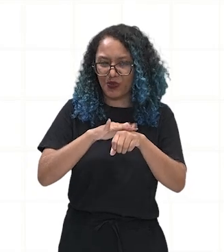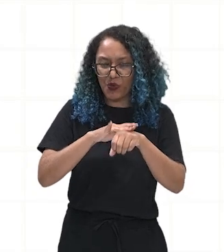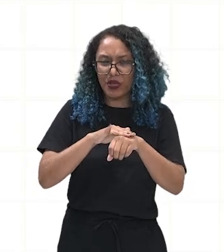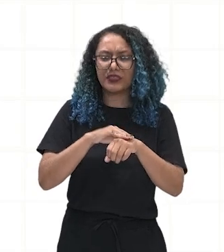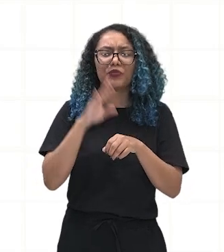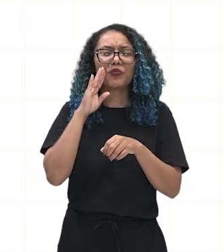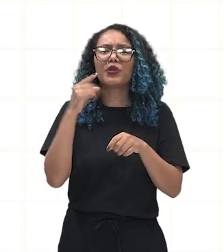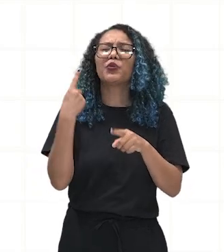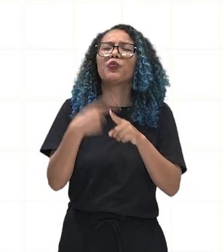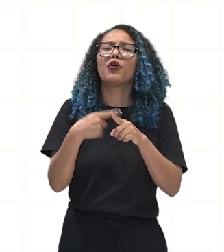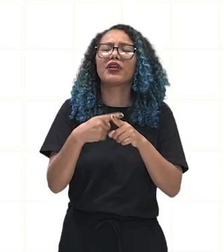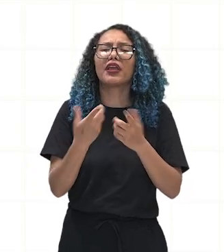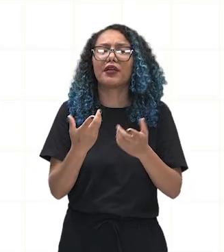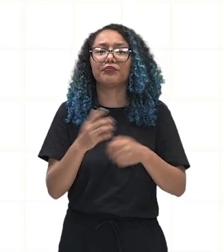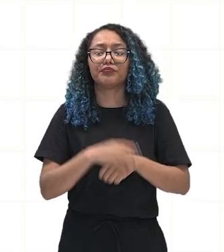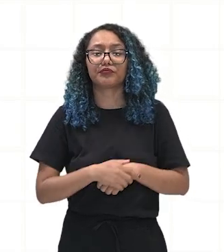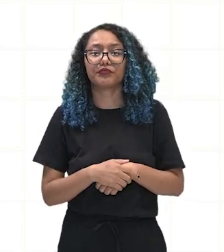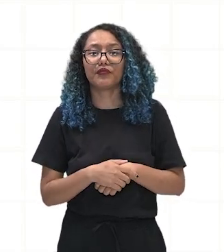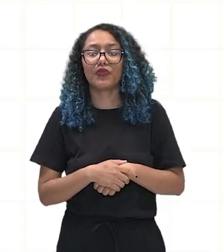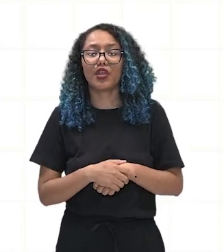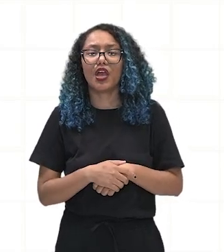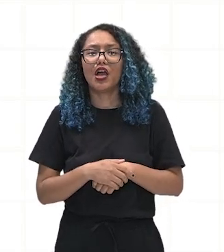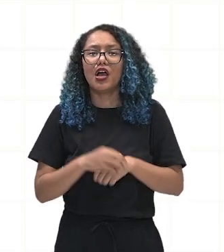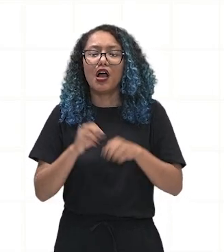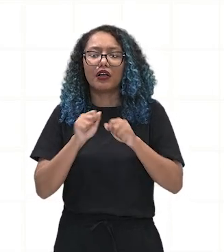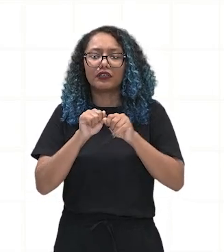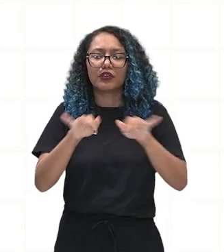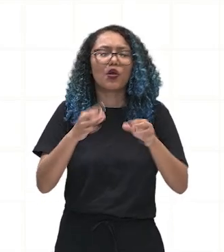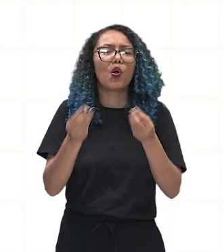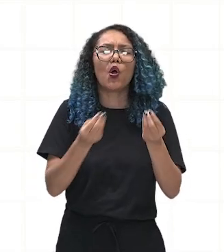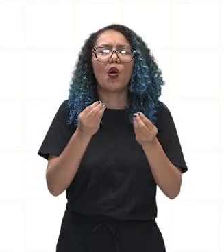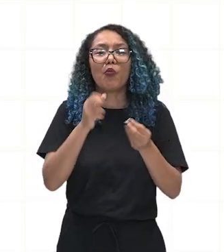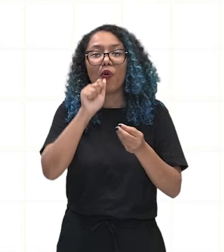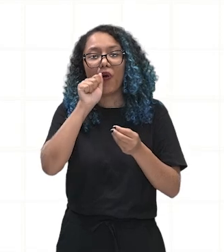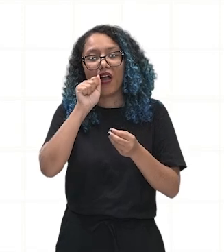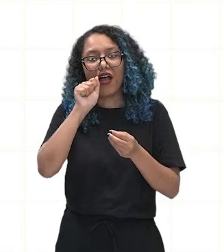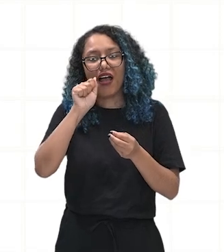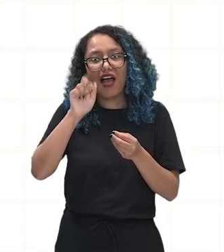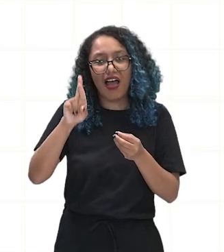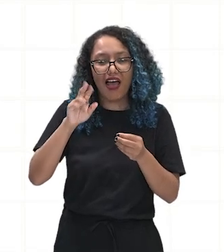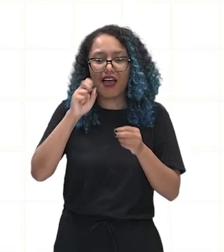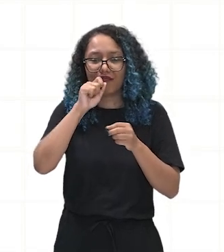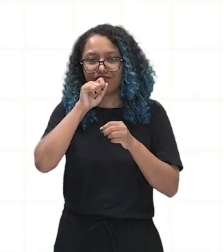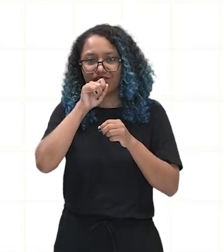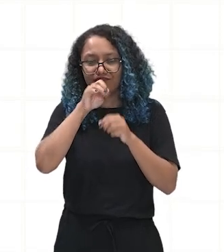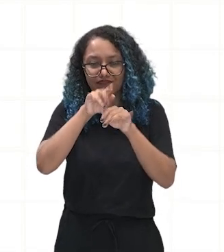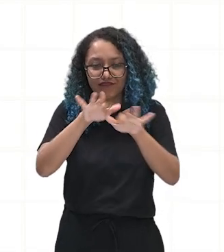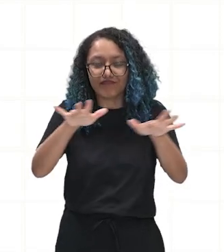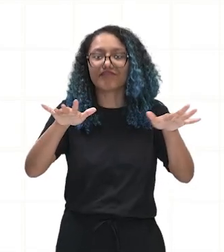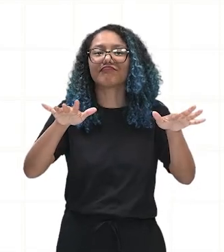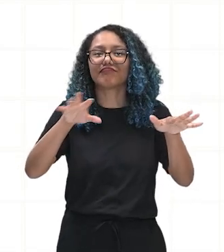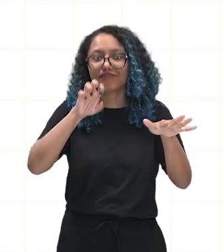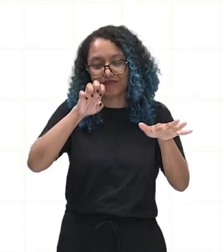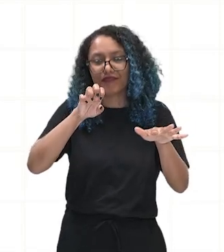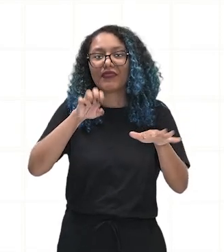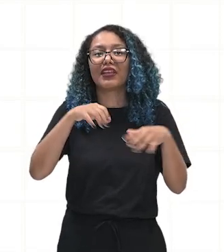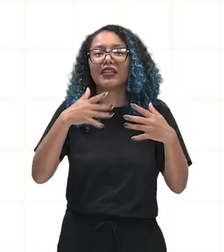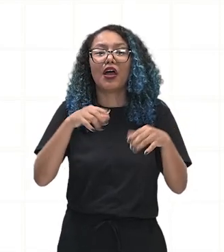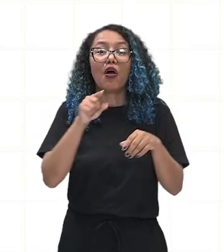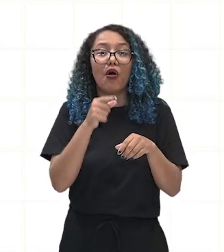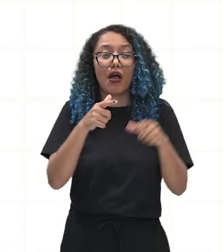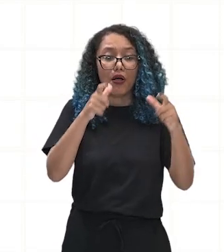porque era uma doença que era transmitida no ar, e como eles estavam ali sempre trancados em mosteiros, em conventos,